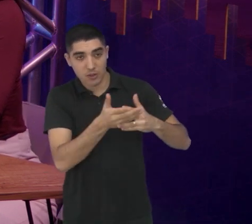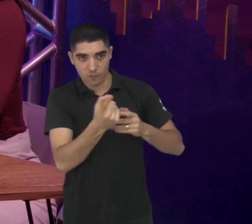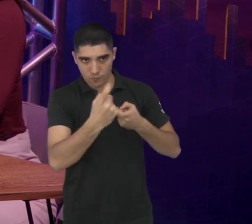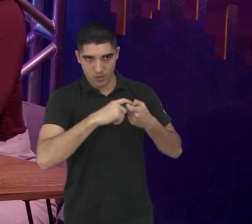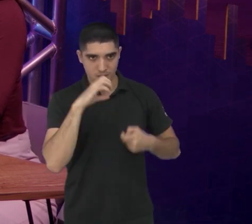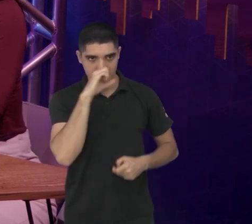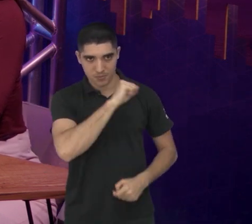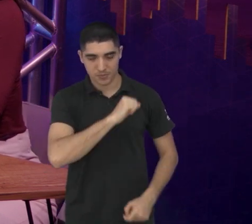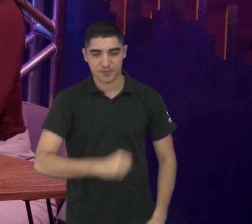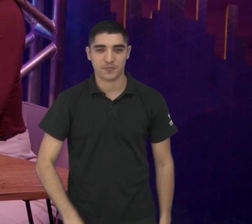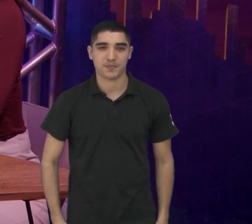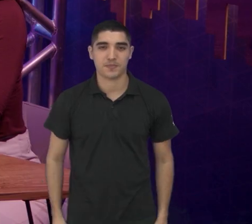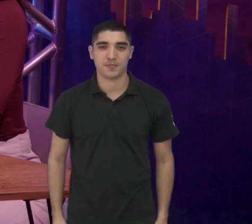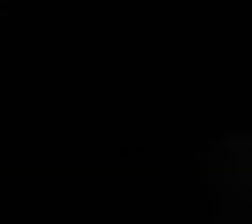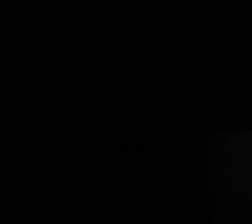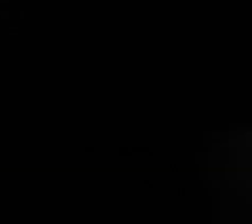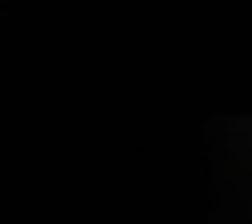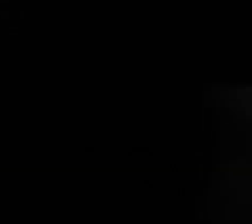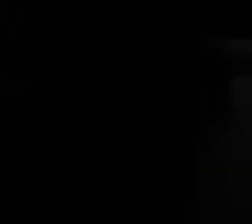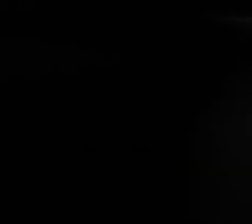mais um intervalo, mas a gente volta já já.